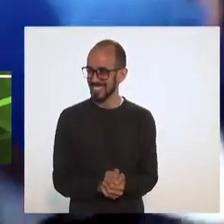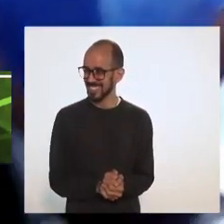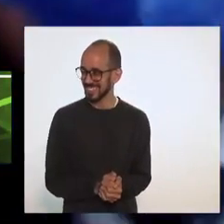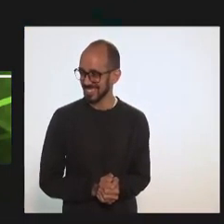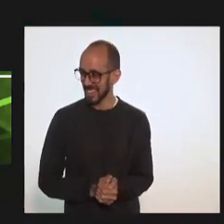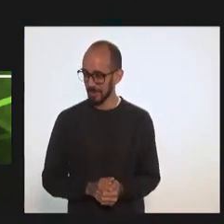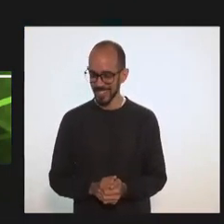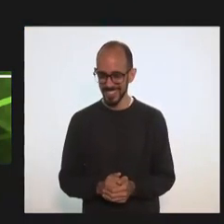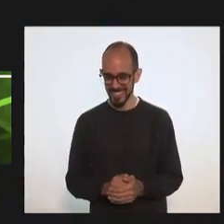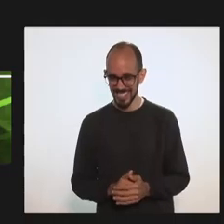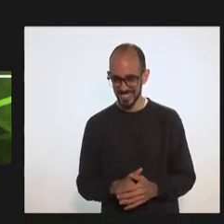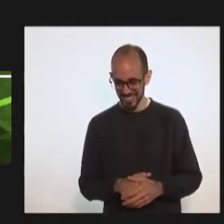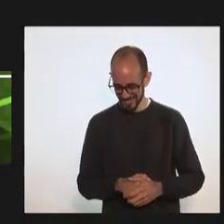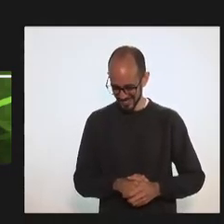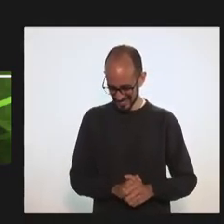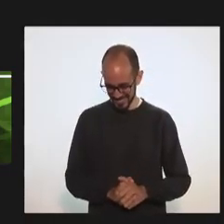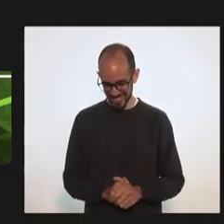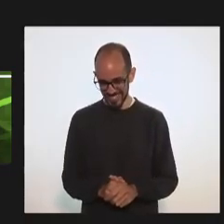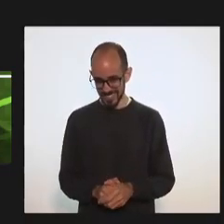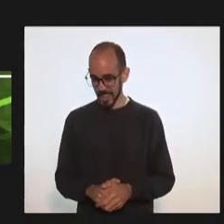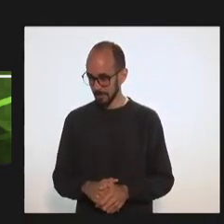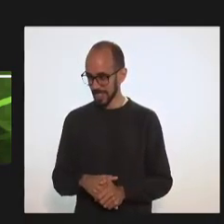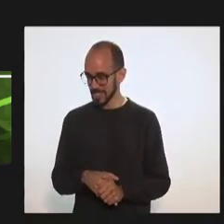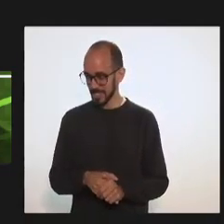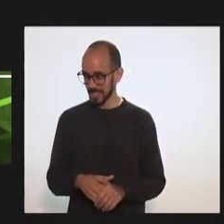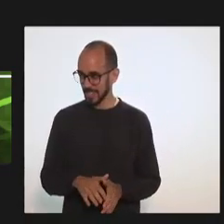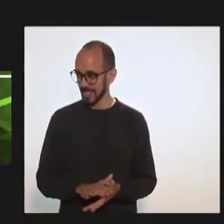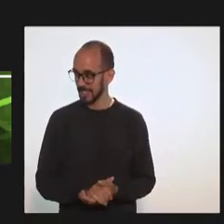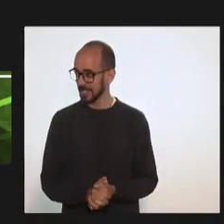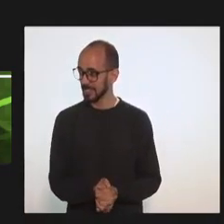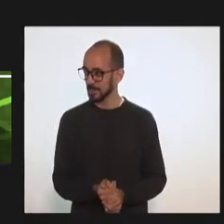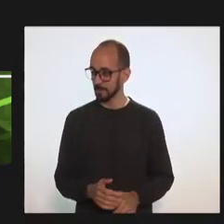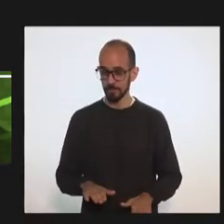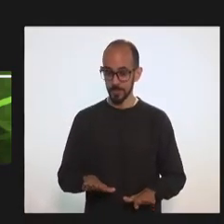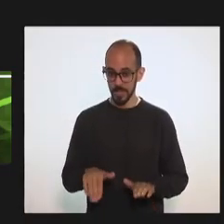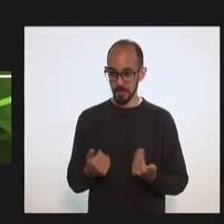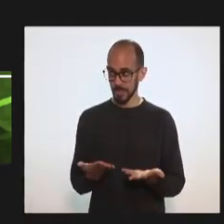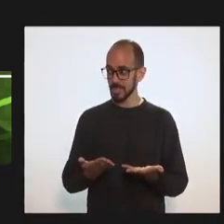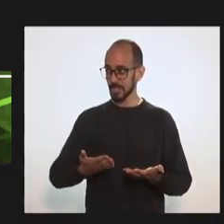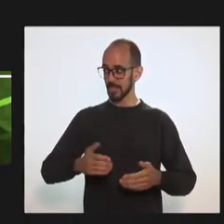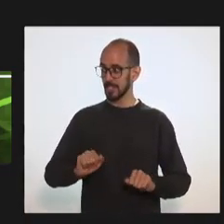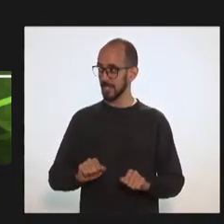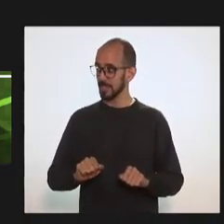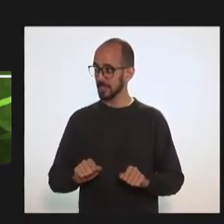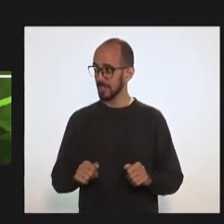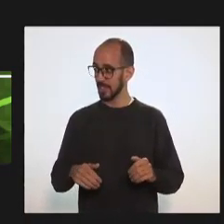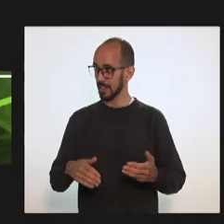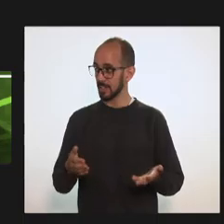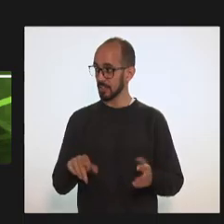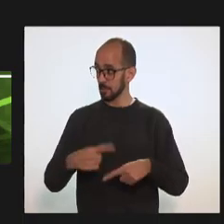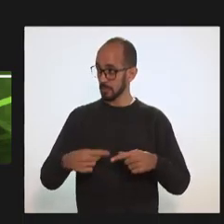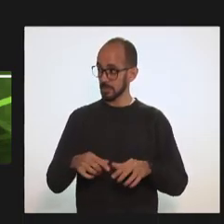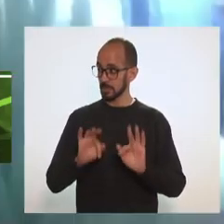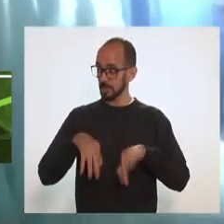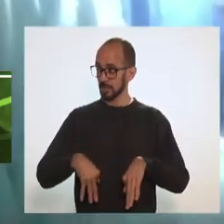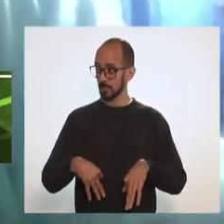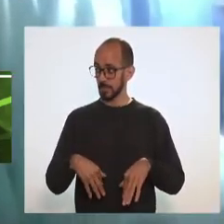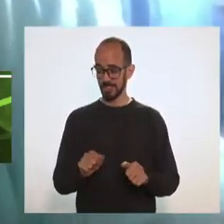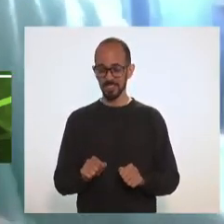Eu vou pedir um favor, senhor presidente. Eu vou pedir um favor que faça a vaquinha para que eu possa ter um laptop